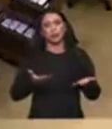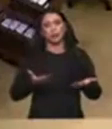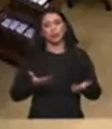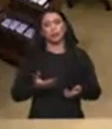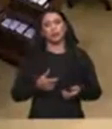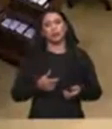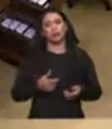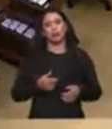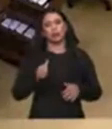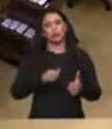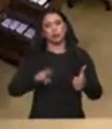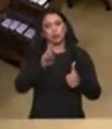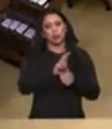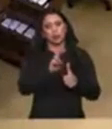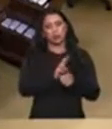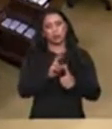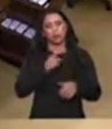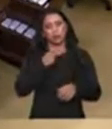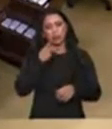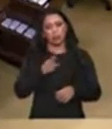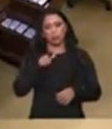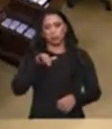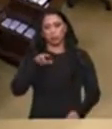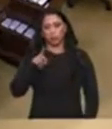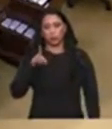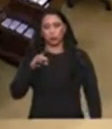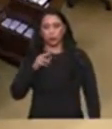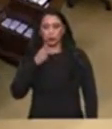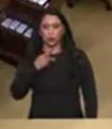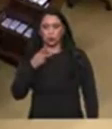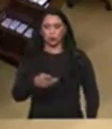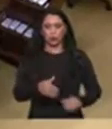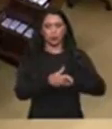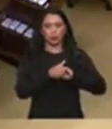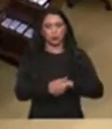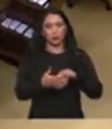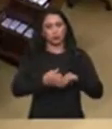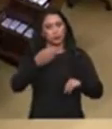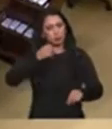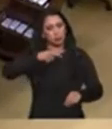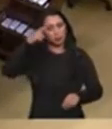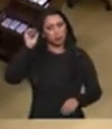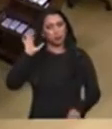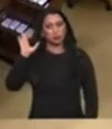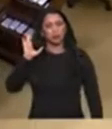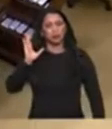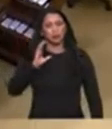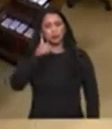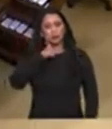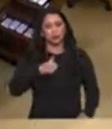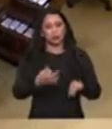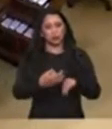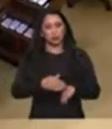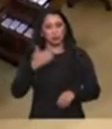Obrigada. Cumprimento a excelentíssima senhora presidente, ministra Rosa Weber, a excelentíssima senhora ministra Carmen